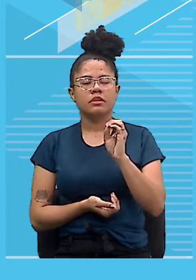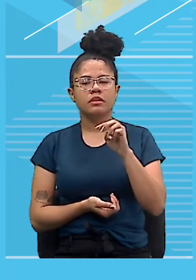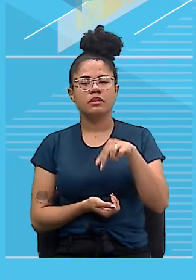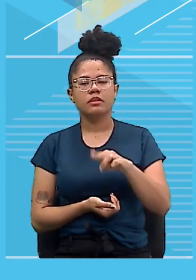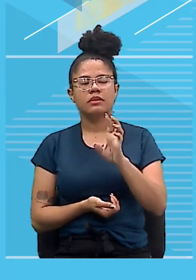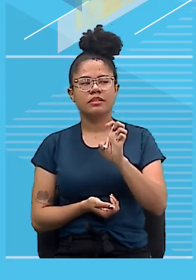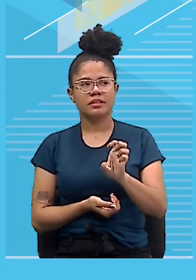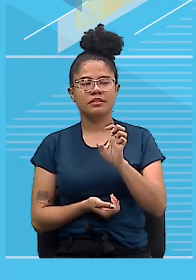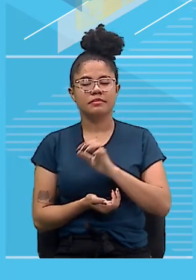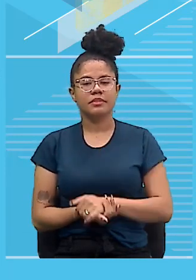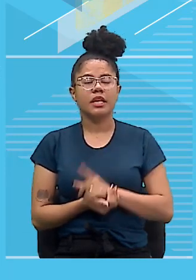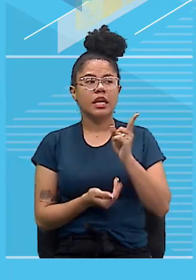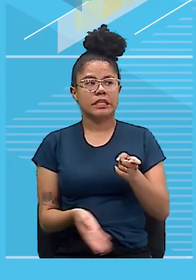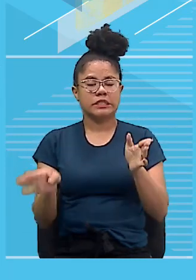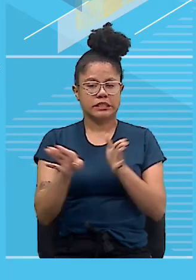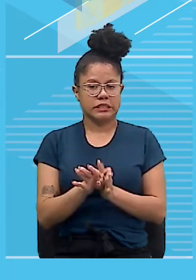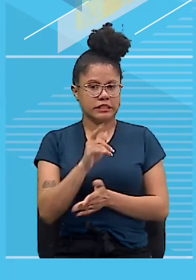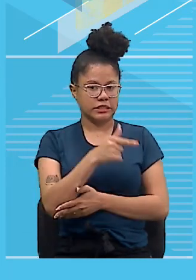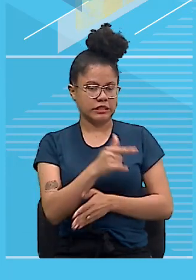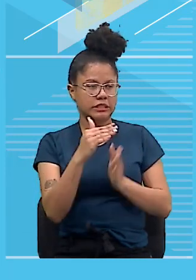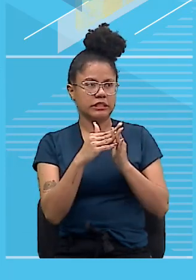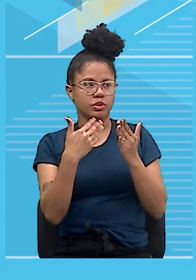Eles chegaram nessa escola